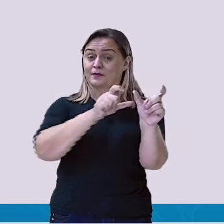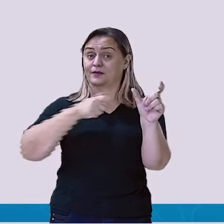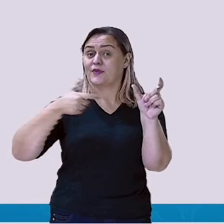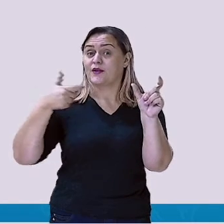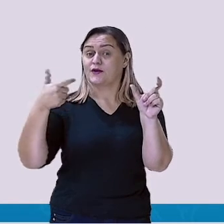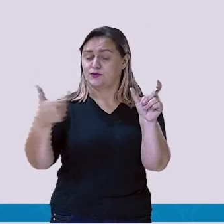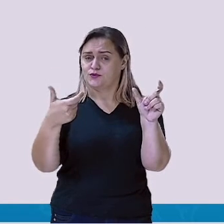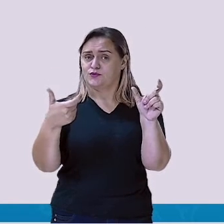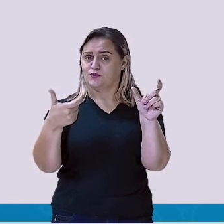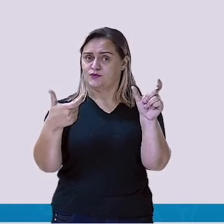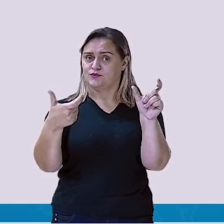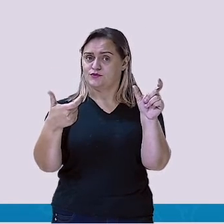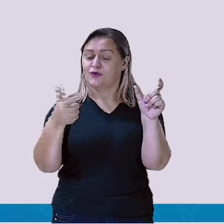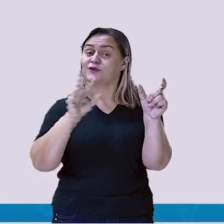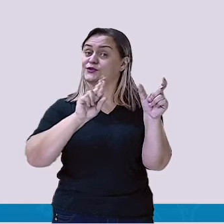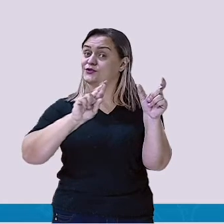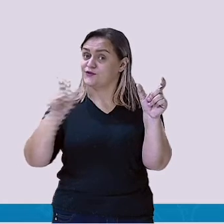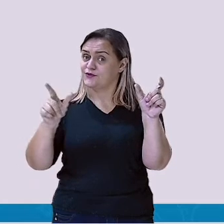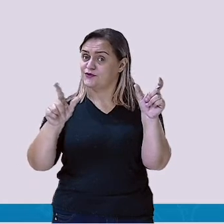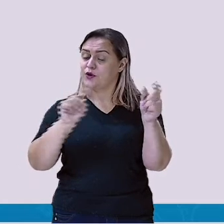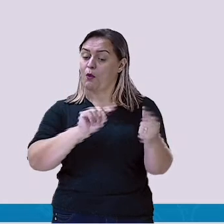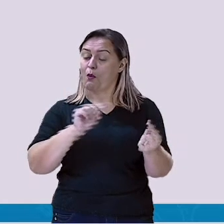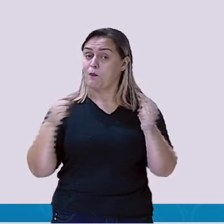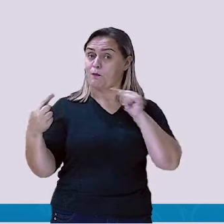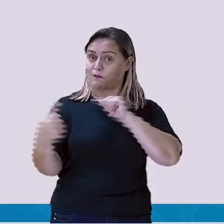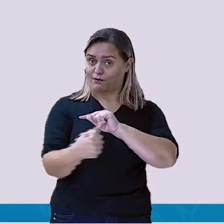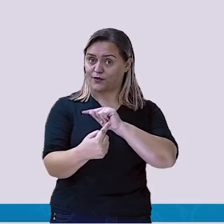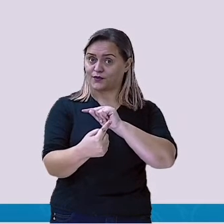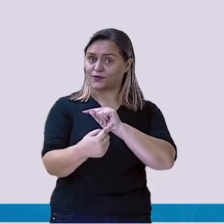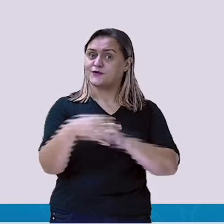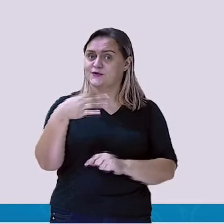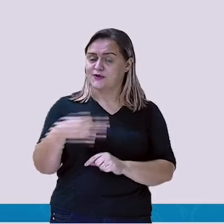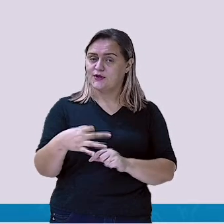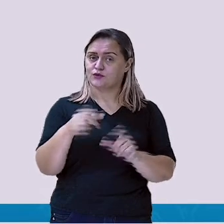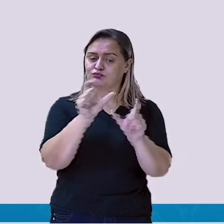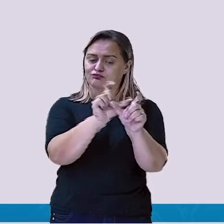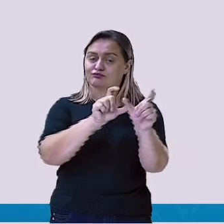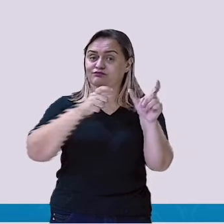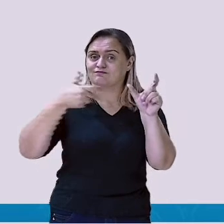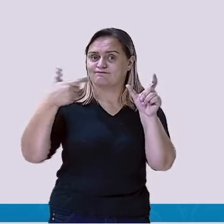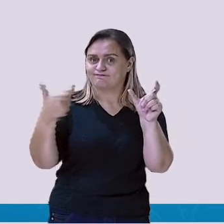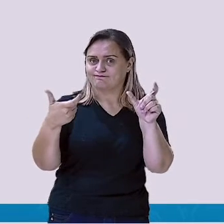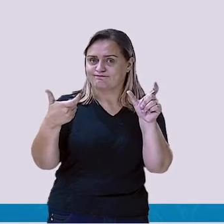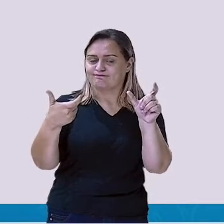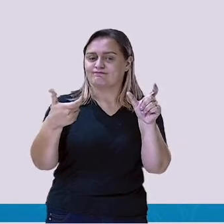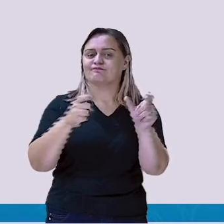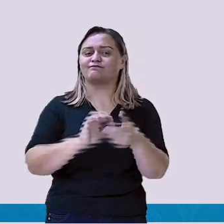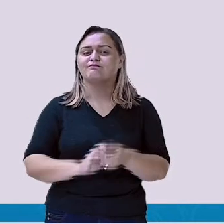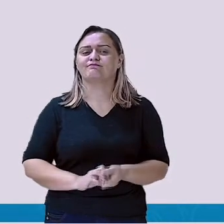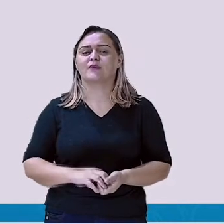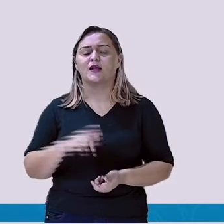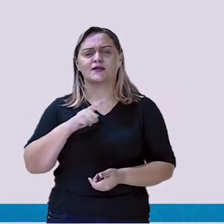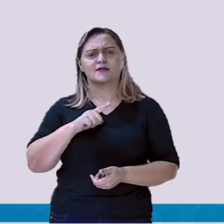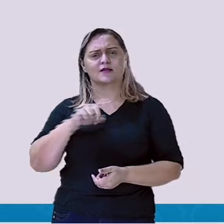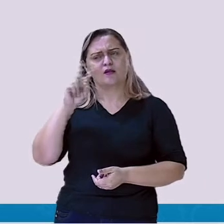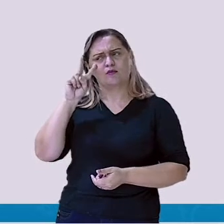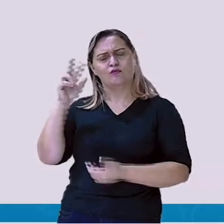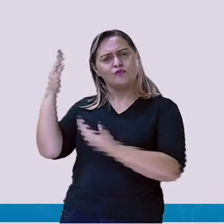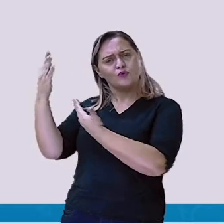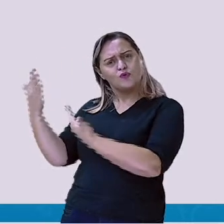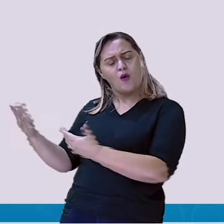antônimos. Antônimo é o que é oposto, não é isso? Aqui nós temos as